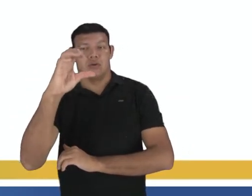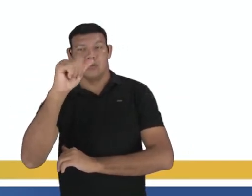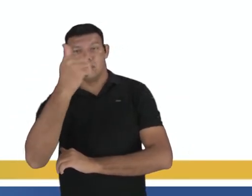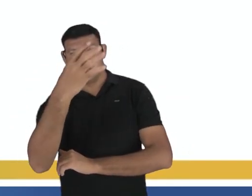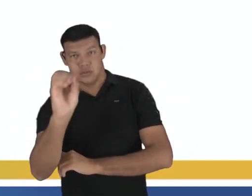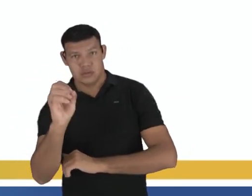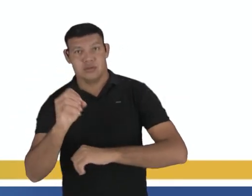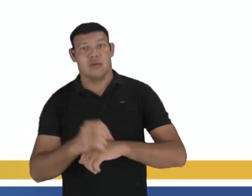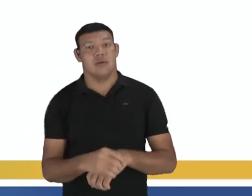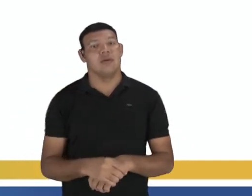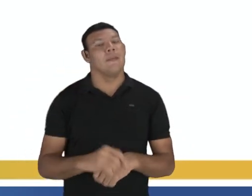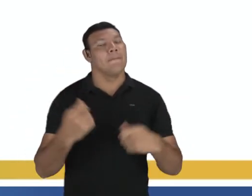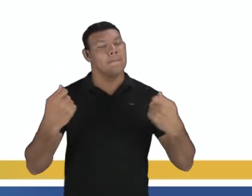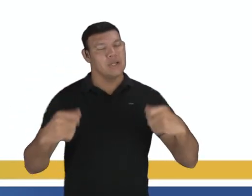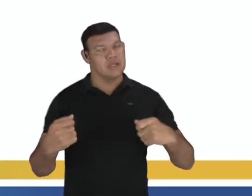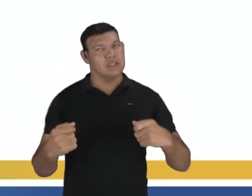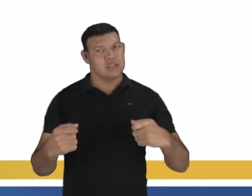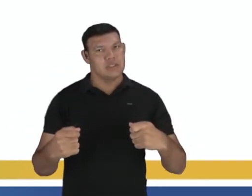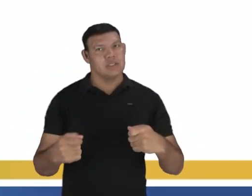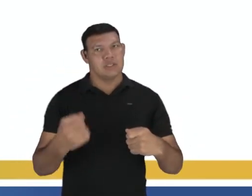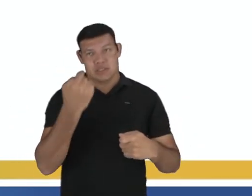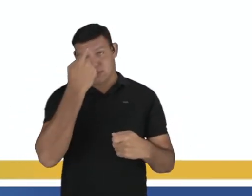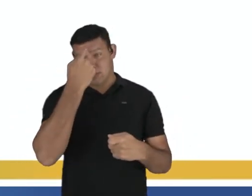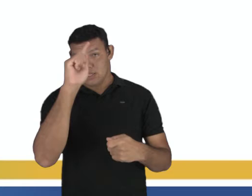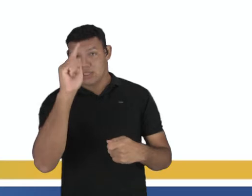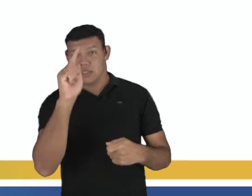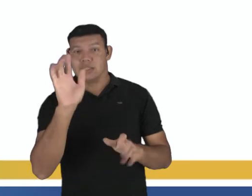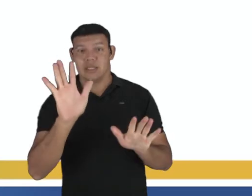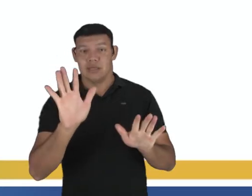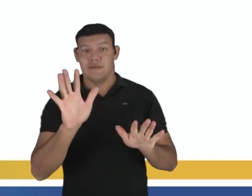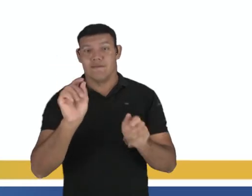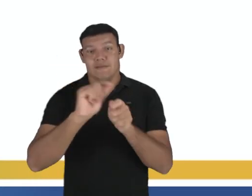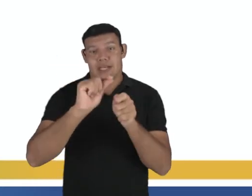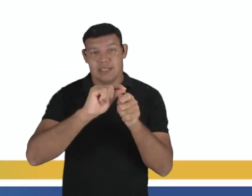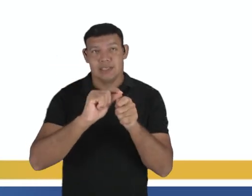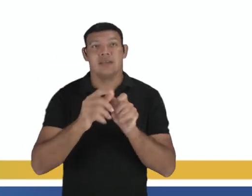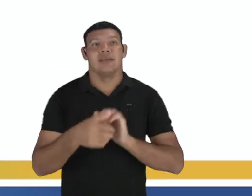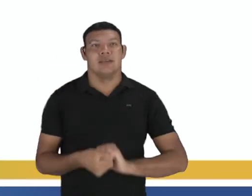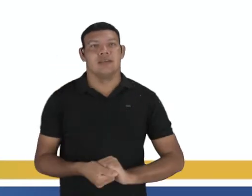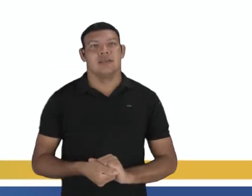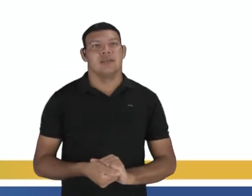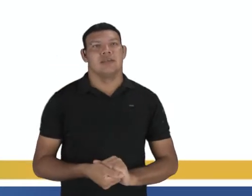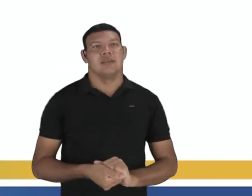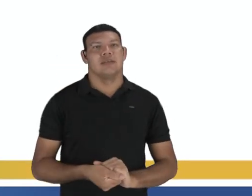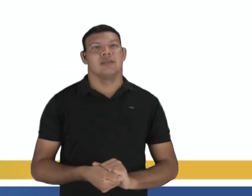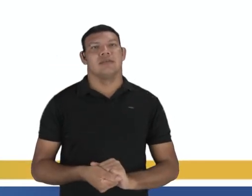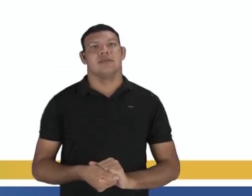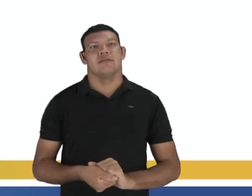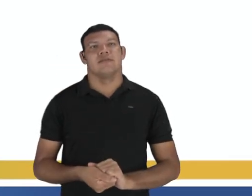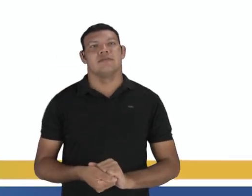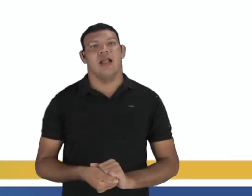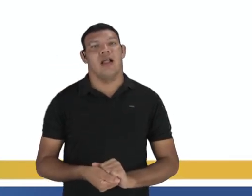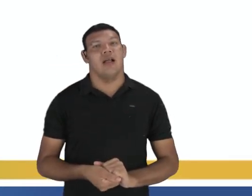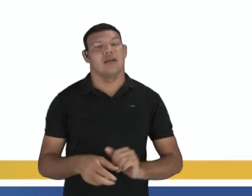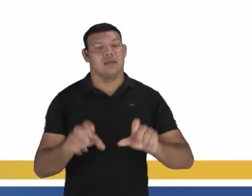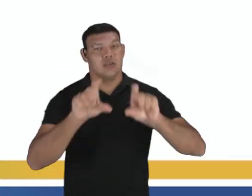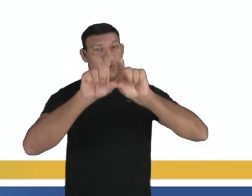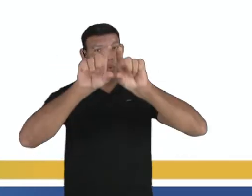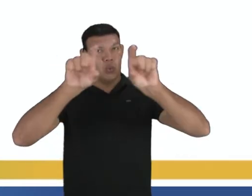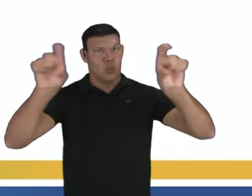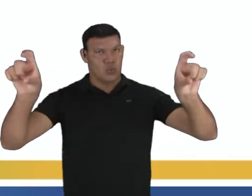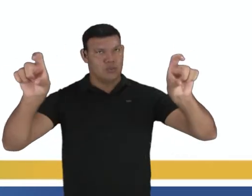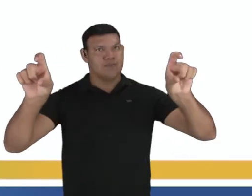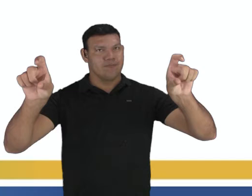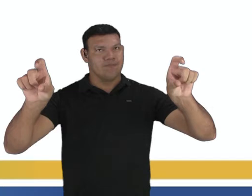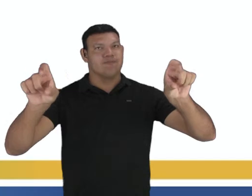Exemplos. Quais operadores nós temos, né? Se, caso, desde que, contanto que, exceto